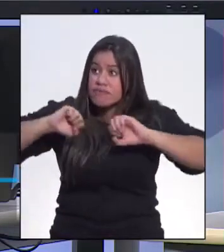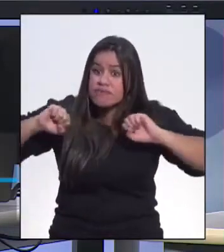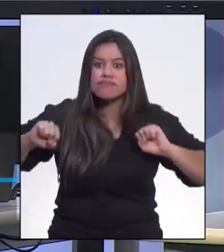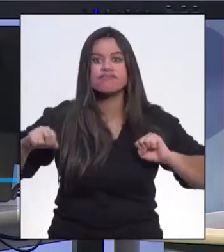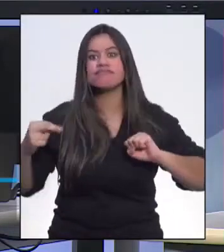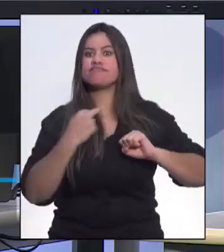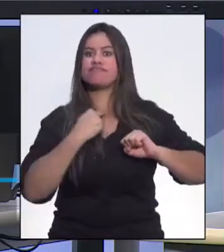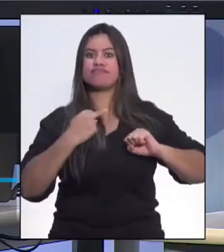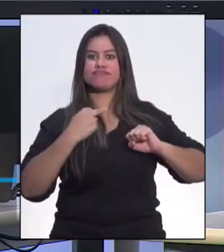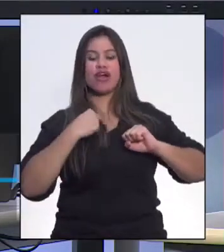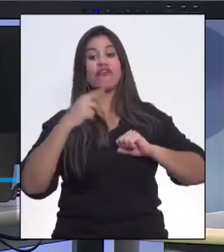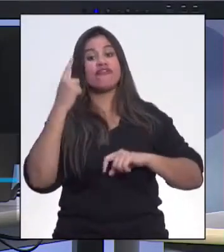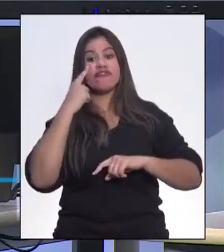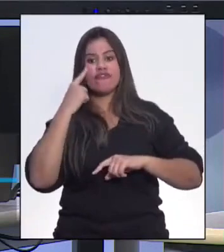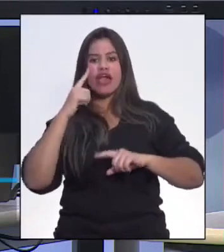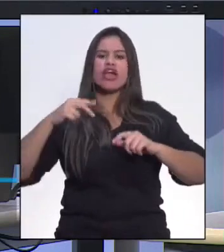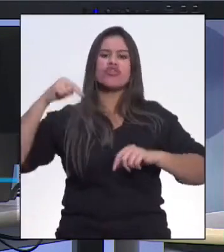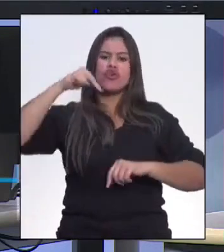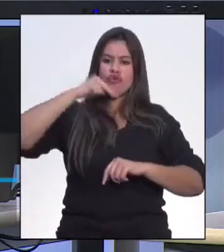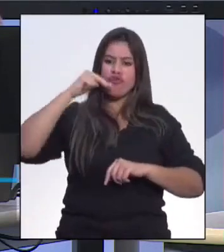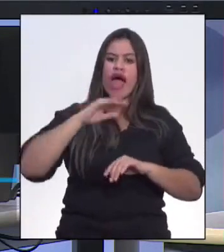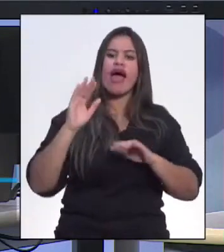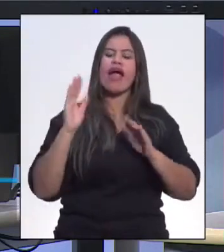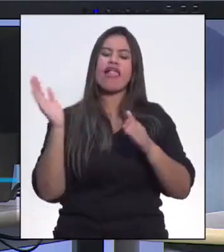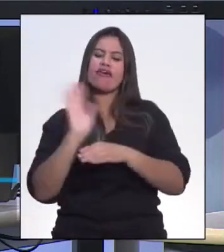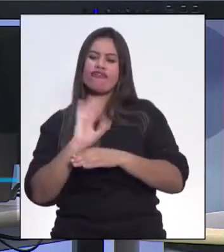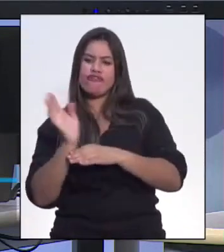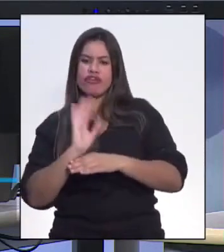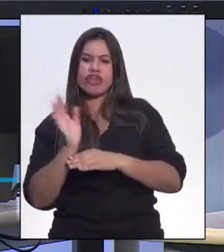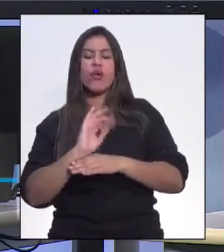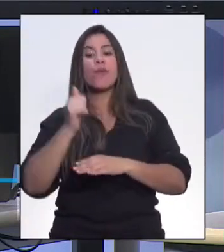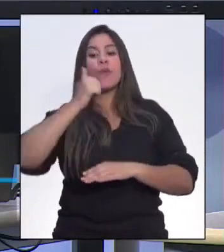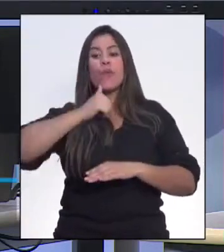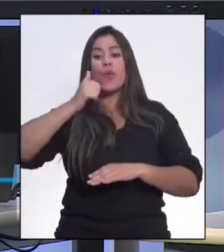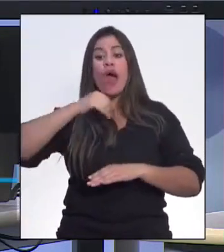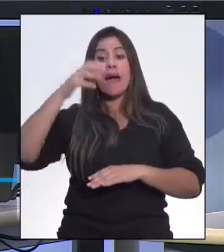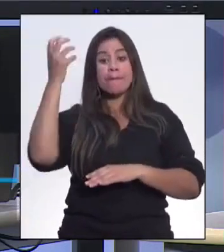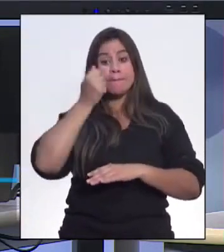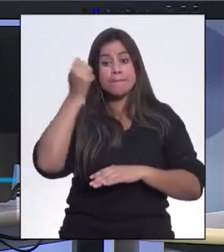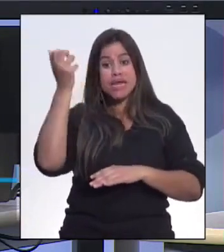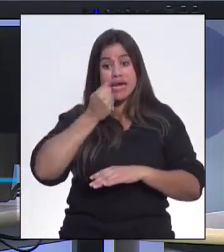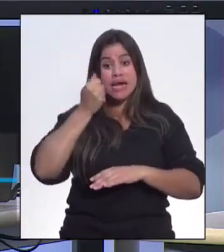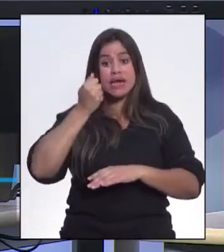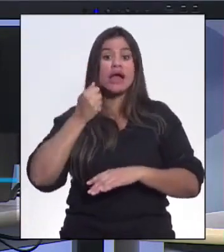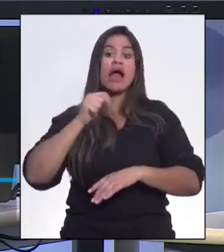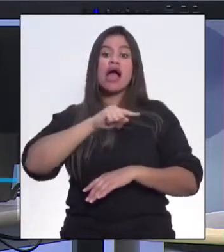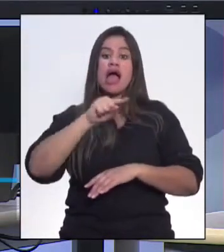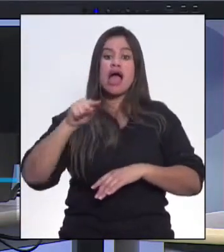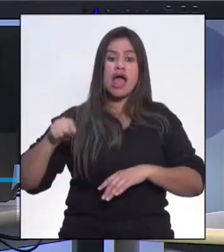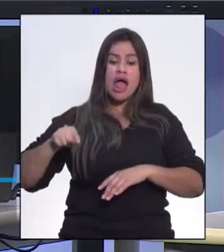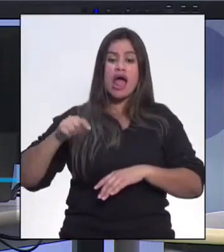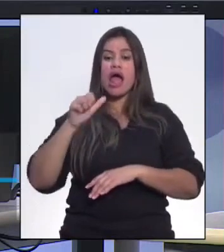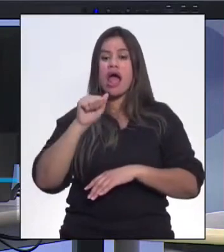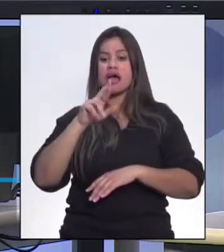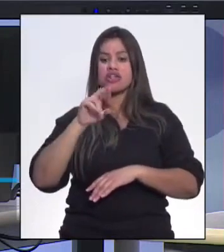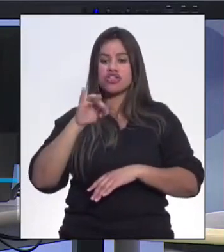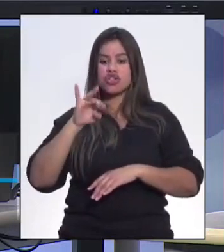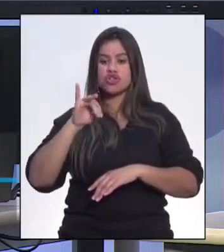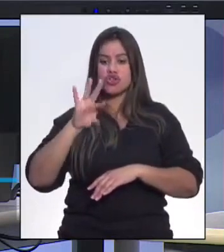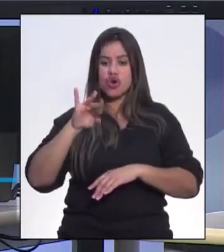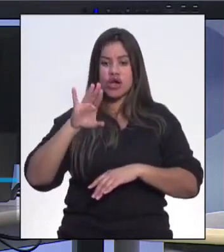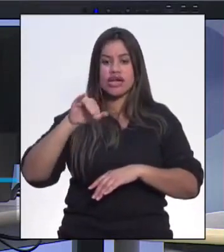filmes, como essas mulheres, né, tidas, as mulheres brancas, faziam parte da aristocracia, da nobreza do